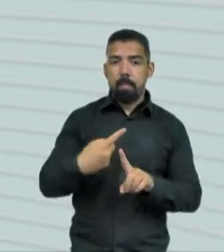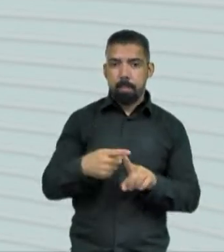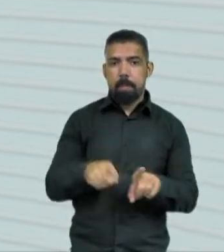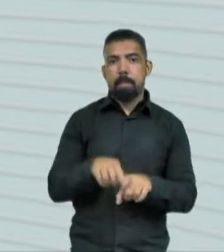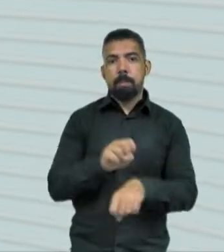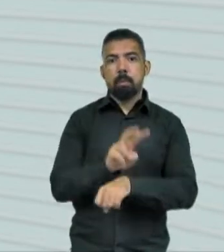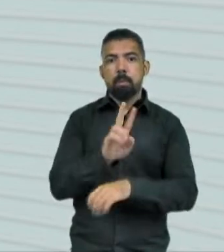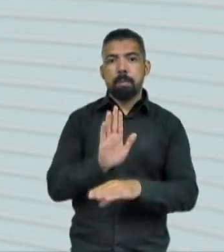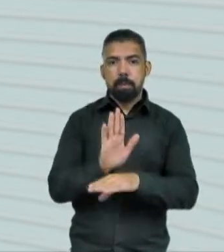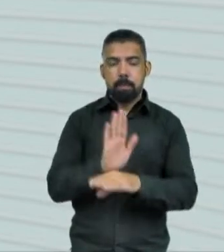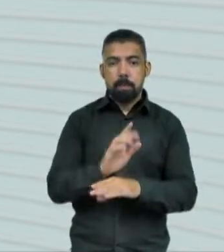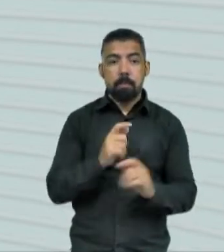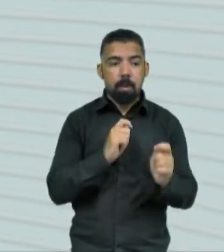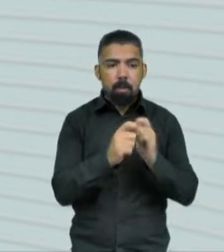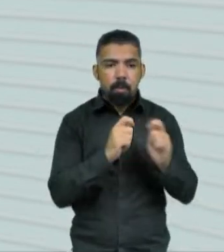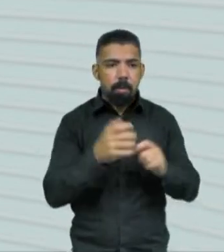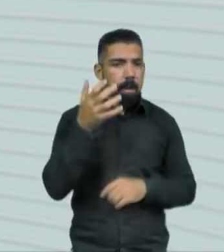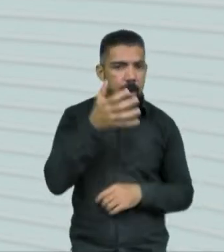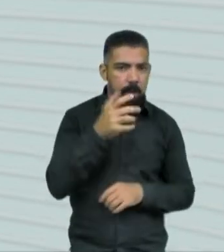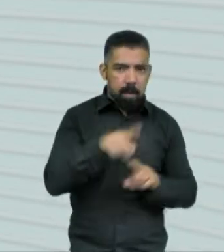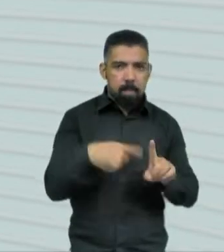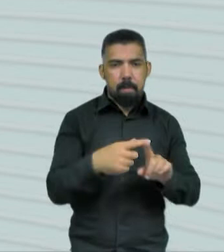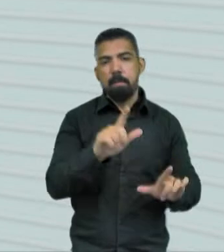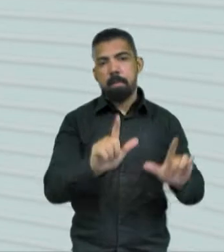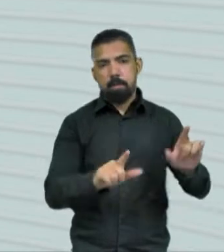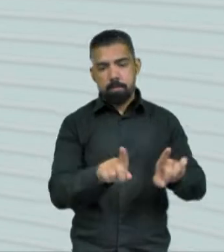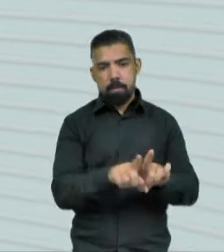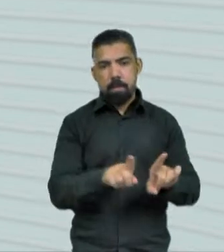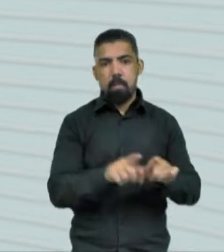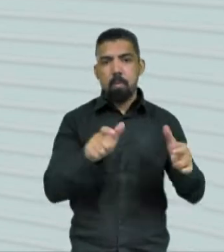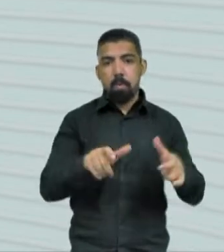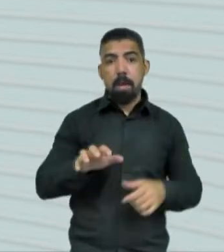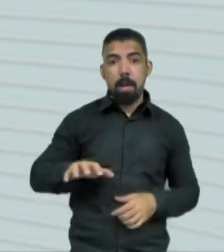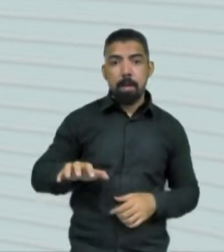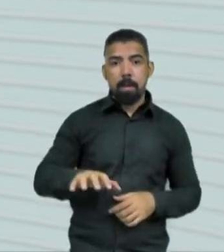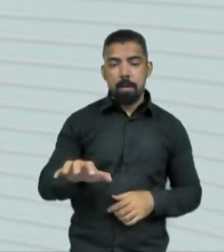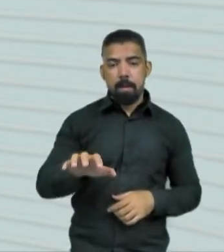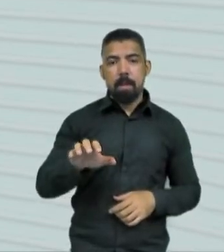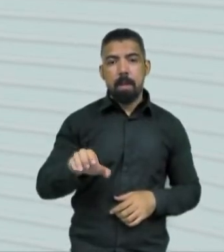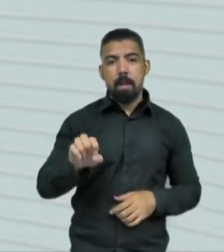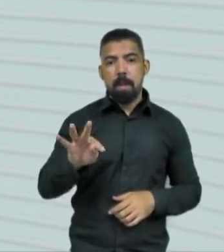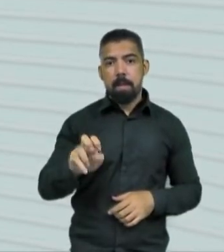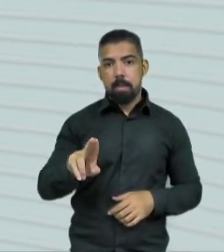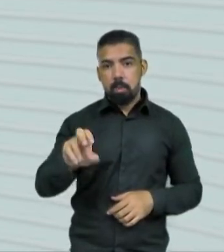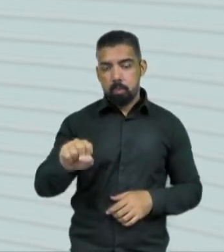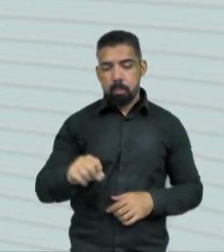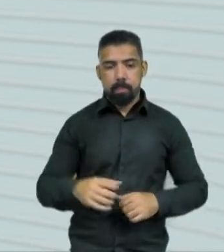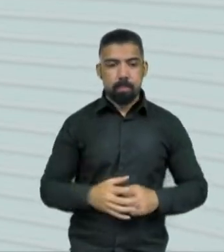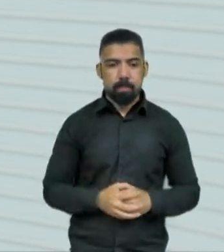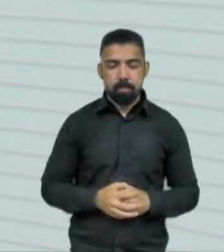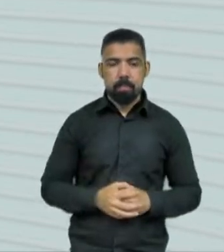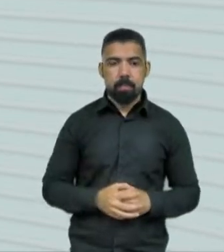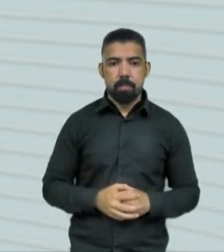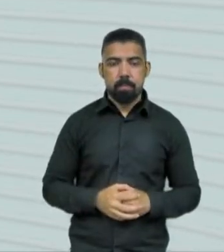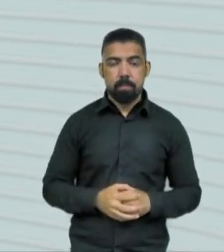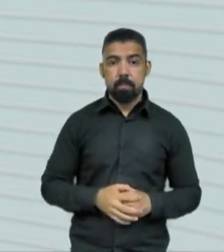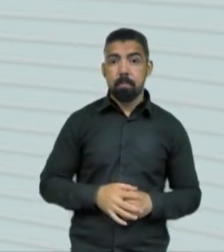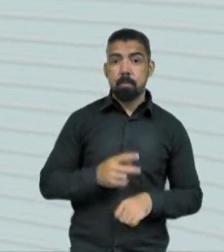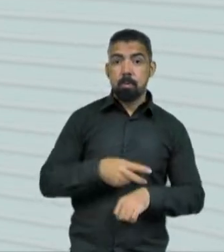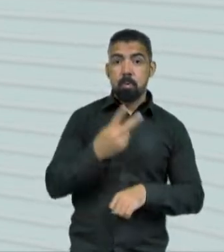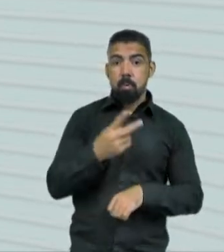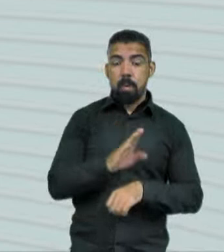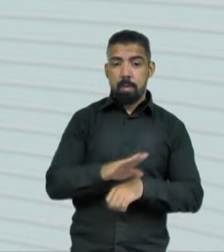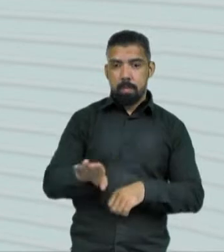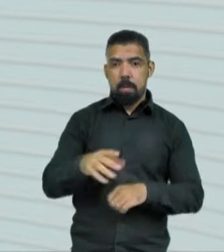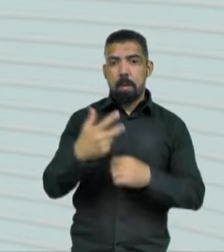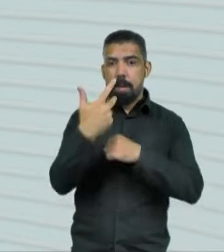concede entrevista para rádio e para TV em Crateús e em Madalena. Às 14h30, grava programa